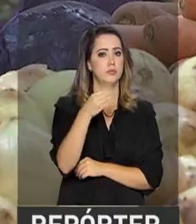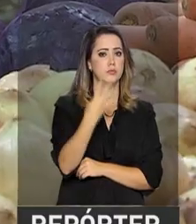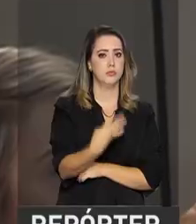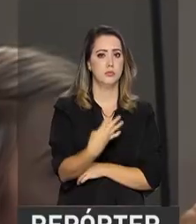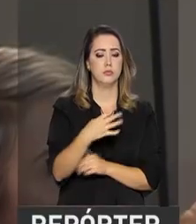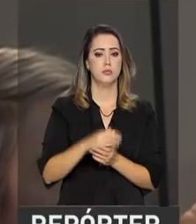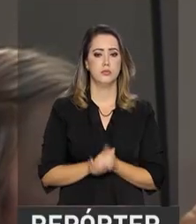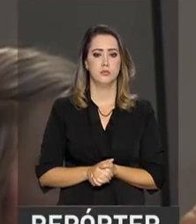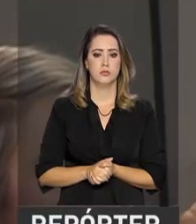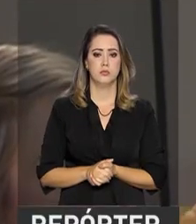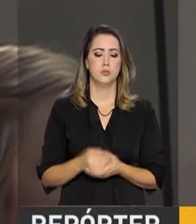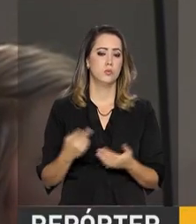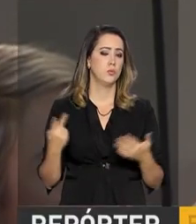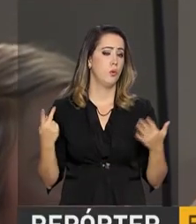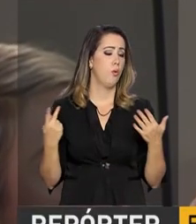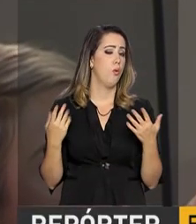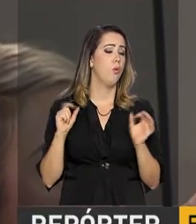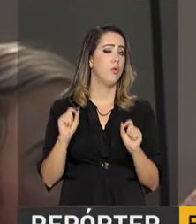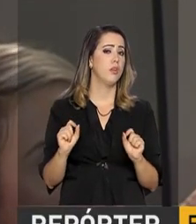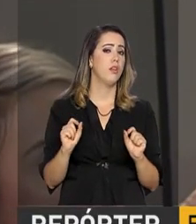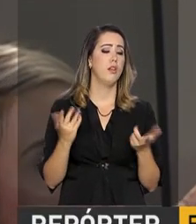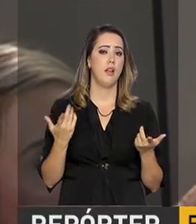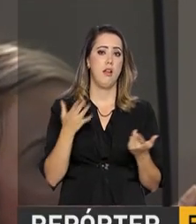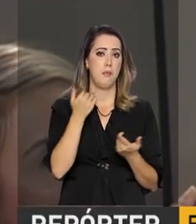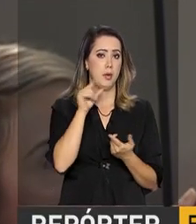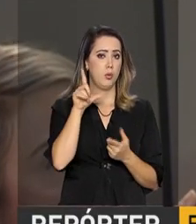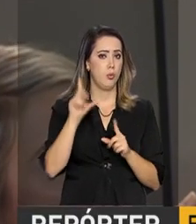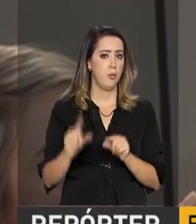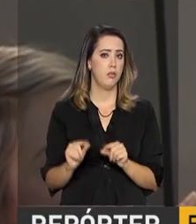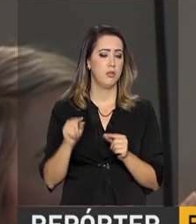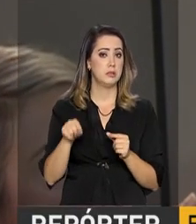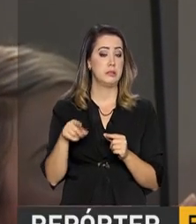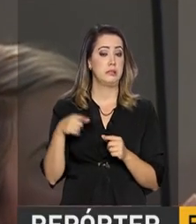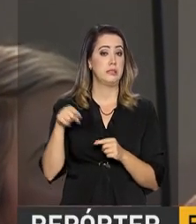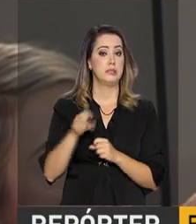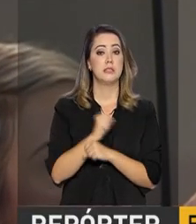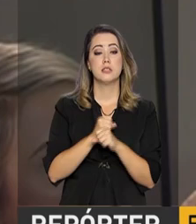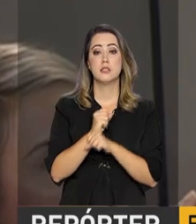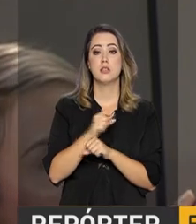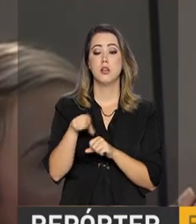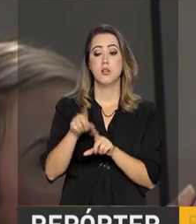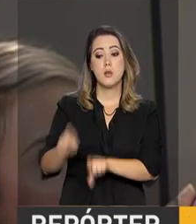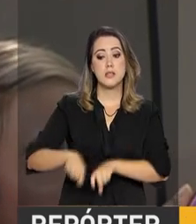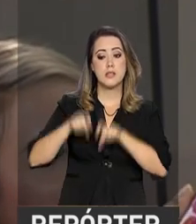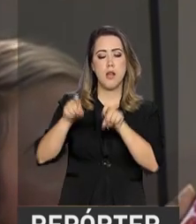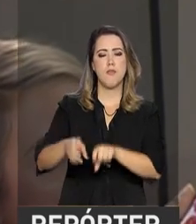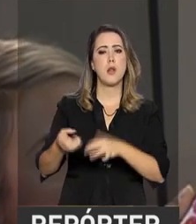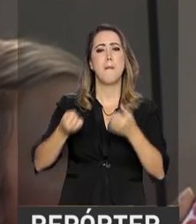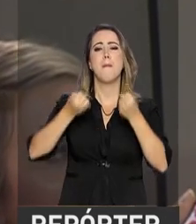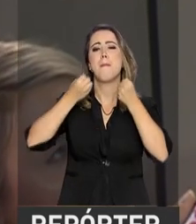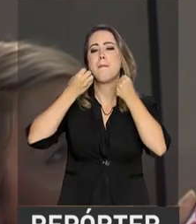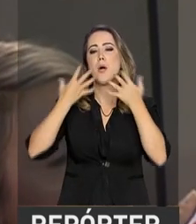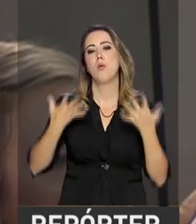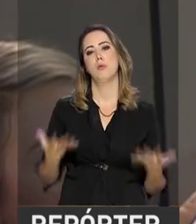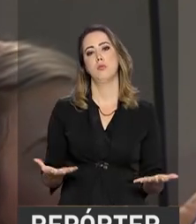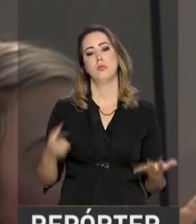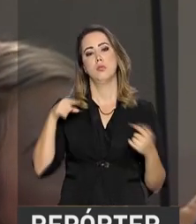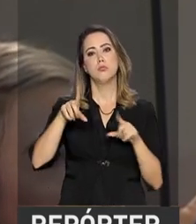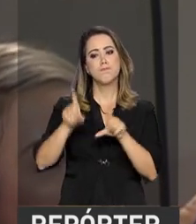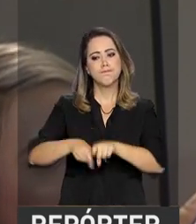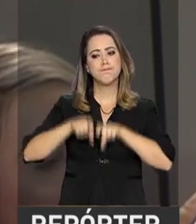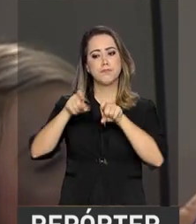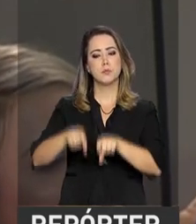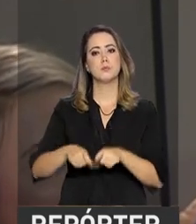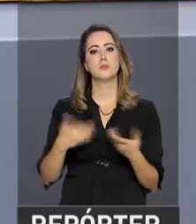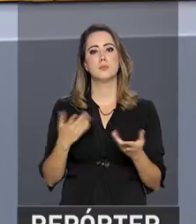que aconteceu nos alimentos foi marcadamente neste ano 17 foi essa isso ajudou bastante a contratação de